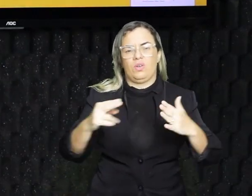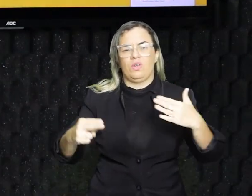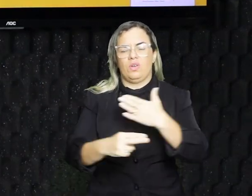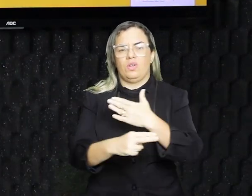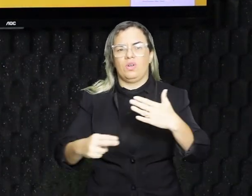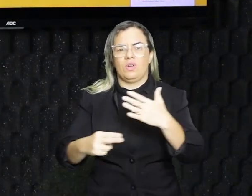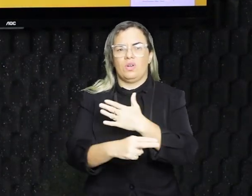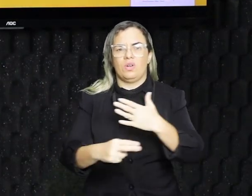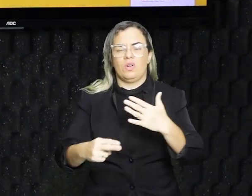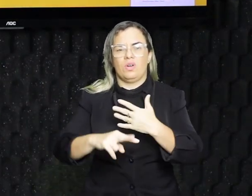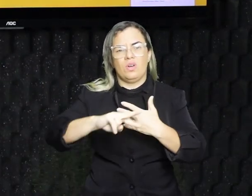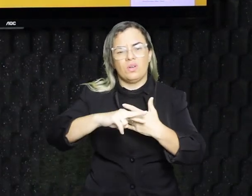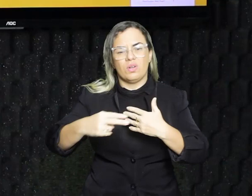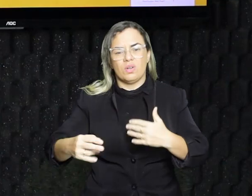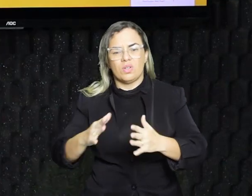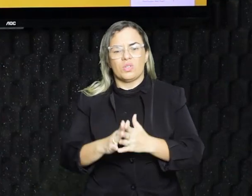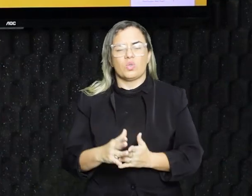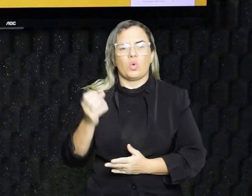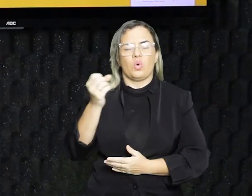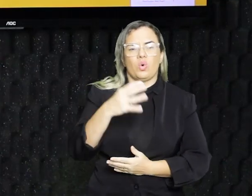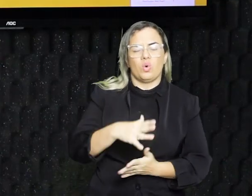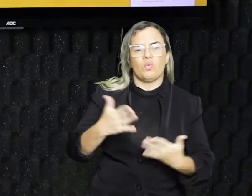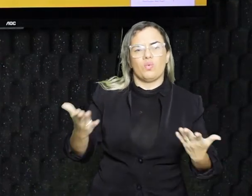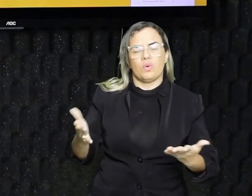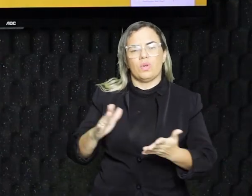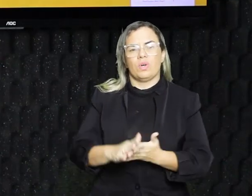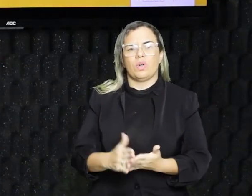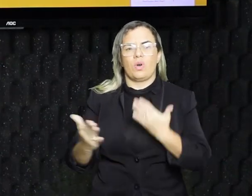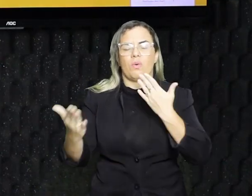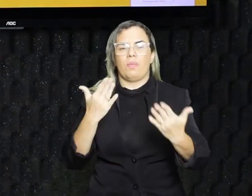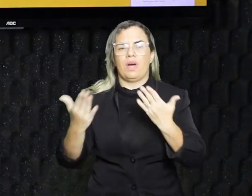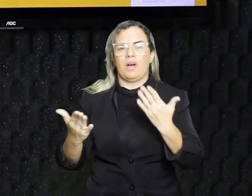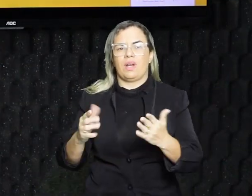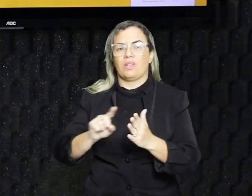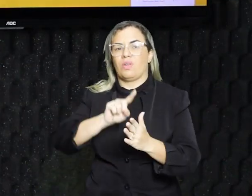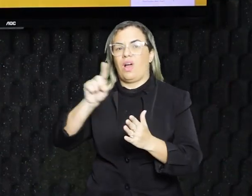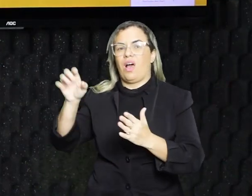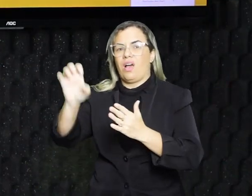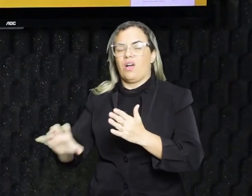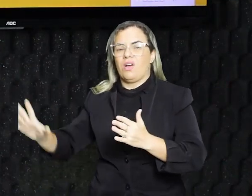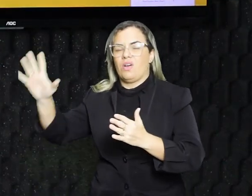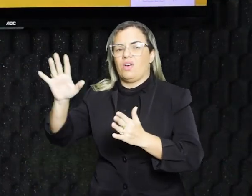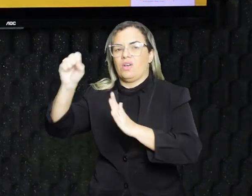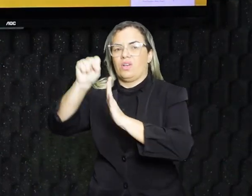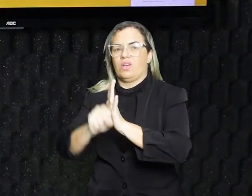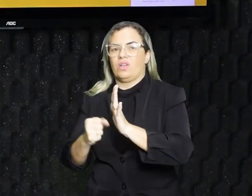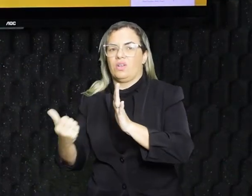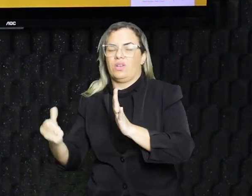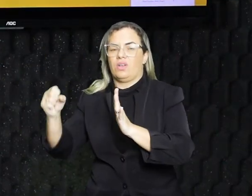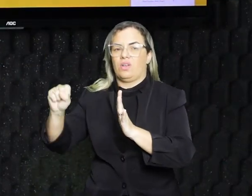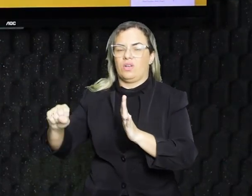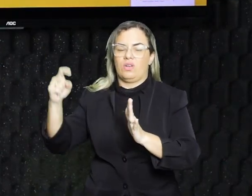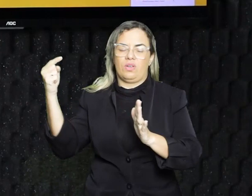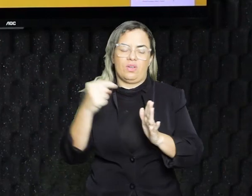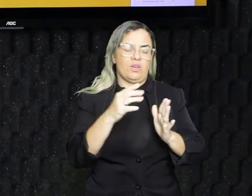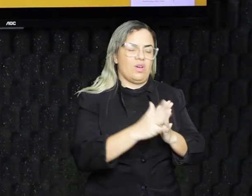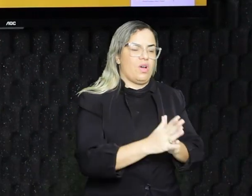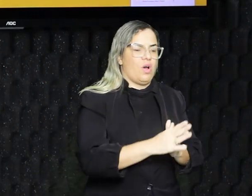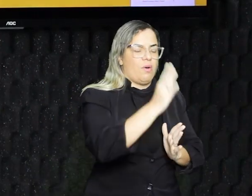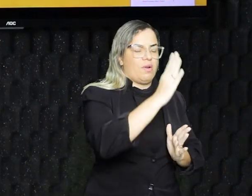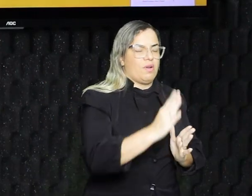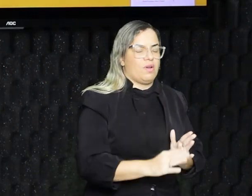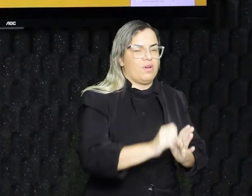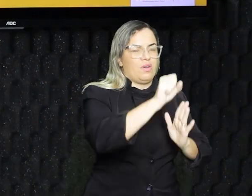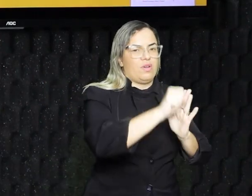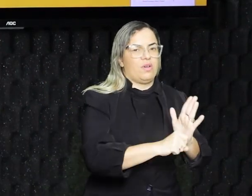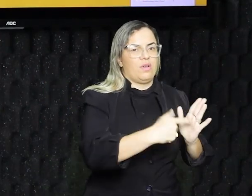por consequência, muito recente se comparado à Europa. Europa, século XVIII, Brasil, século XX,